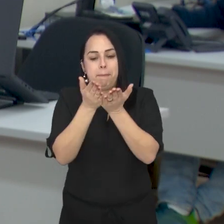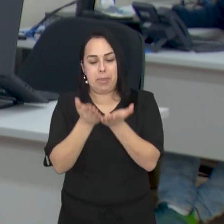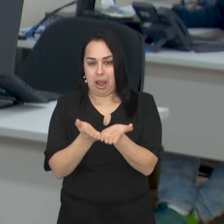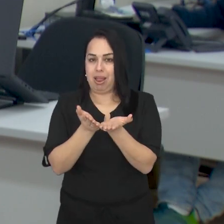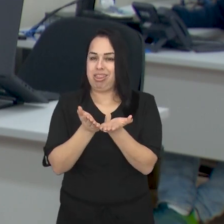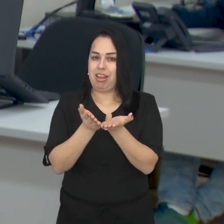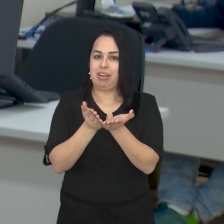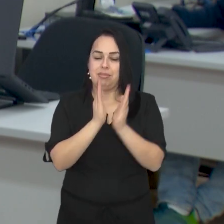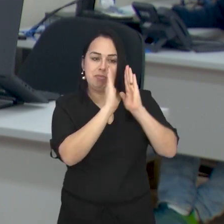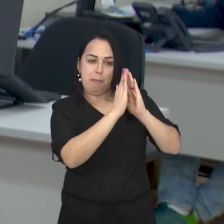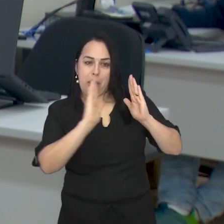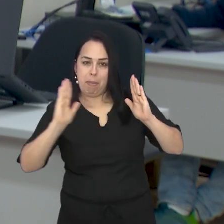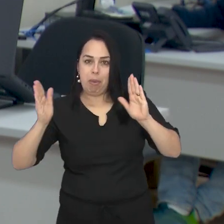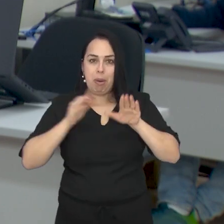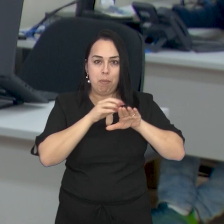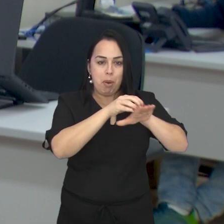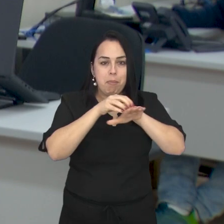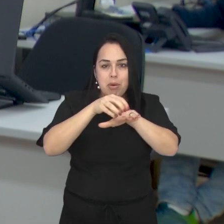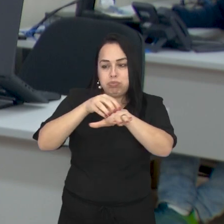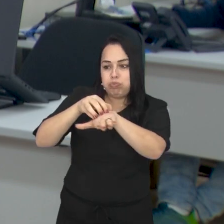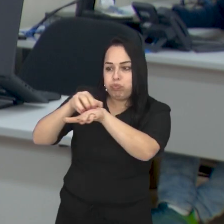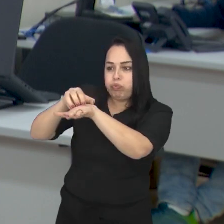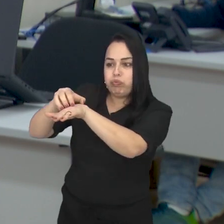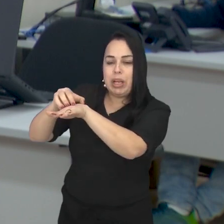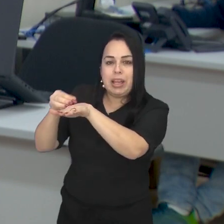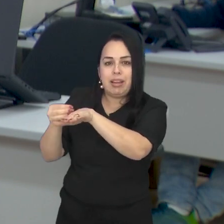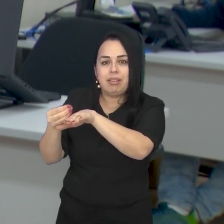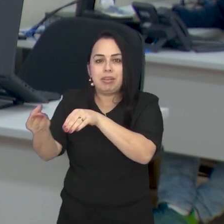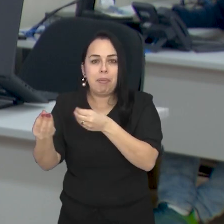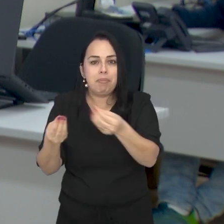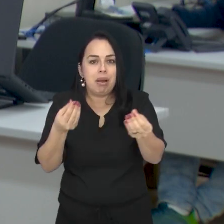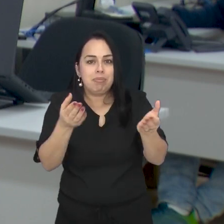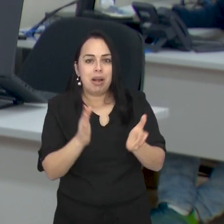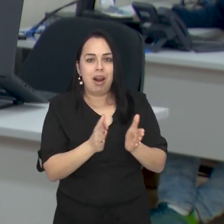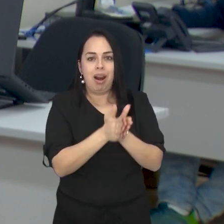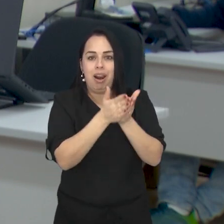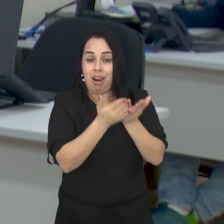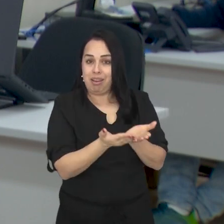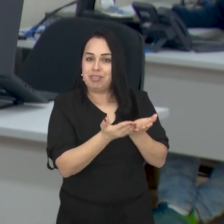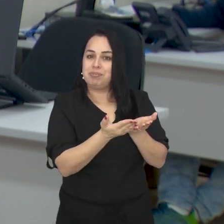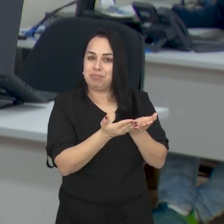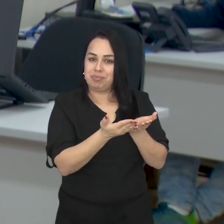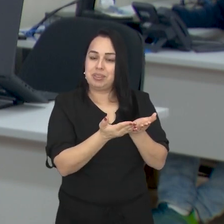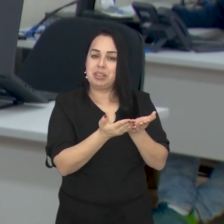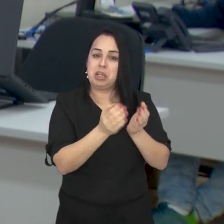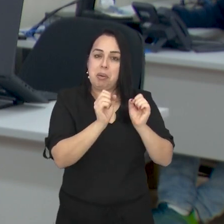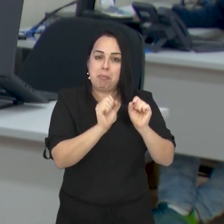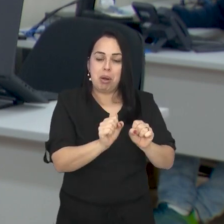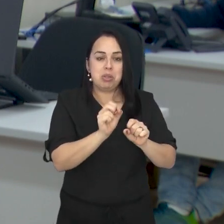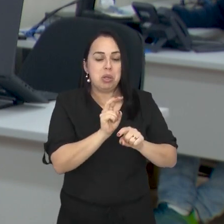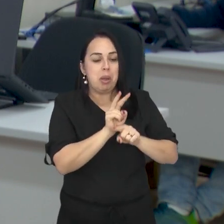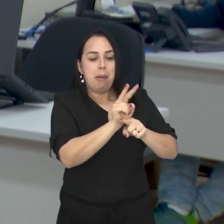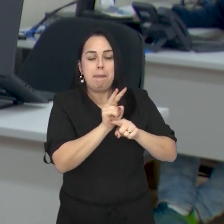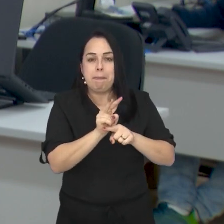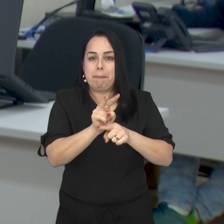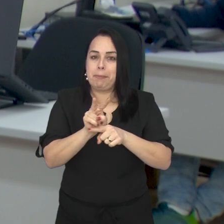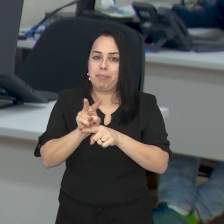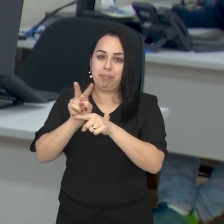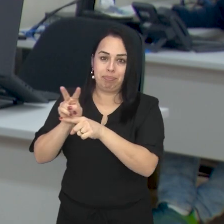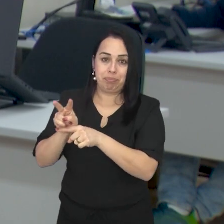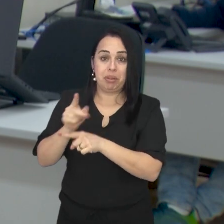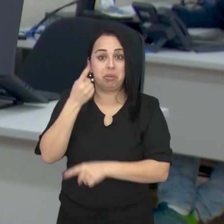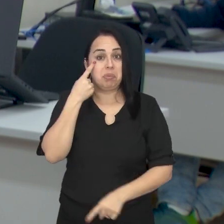que vai trazer a bairros afastados da cidade exemplares de livros das bibliotecas públicas que poderão ser emprestados